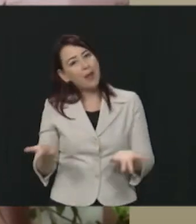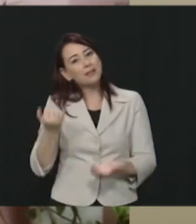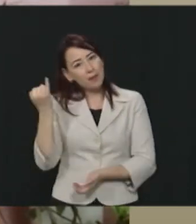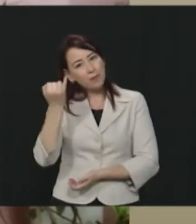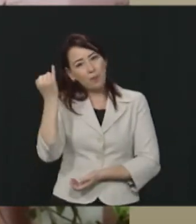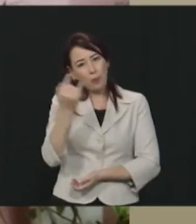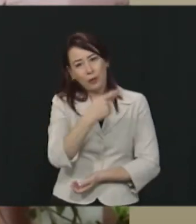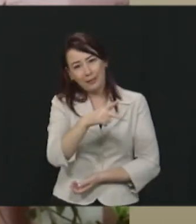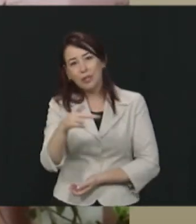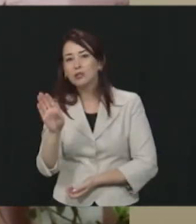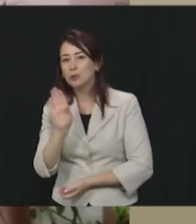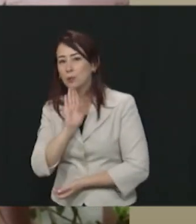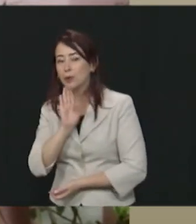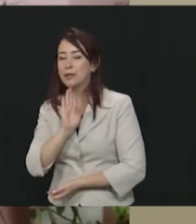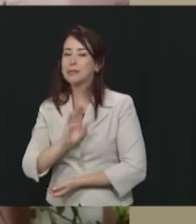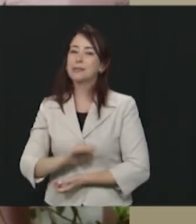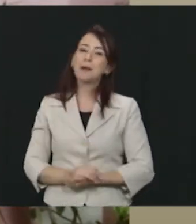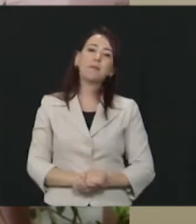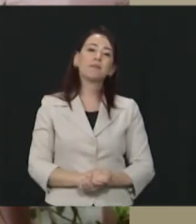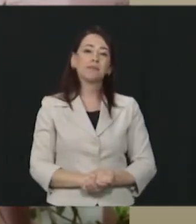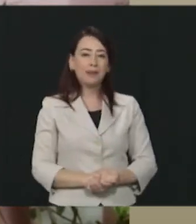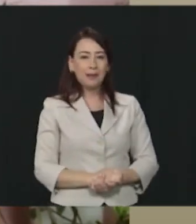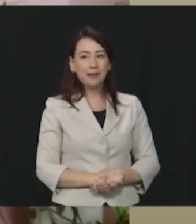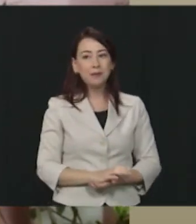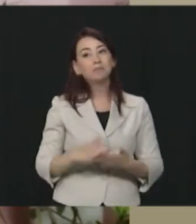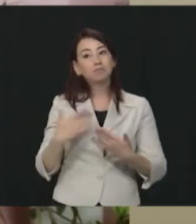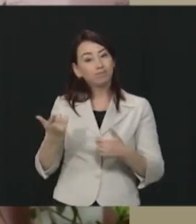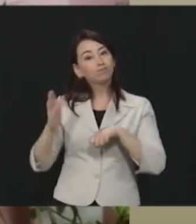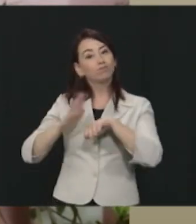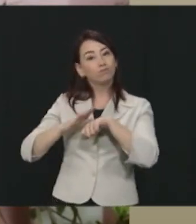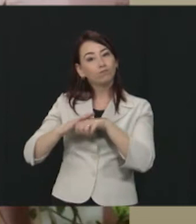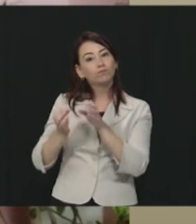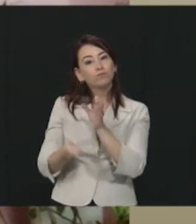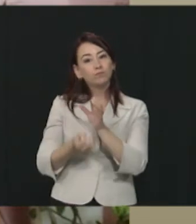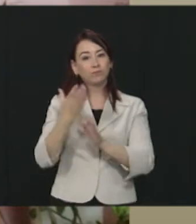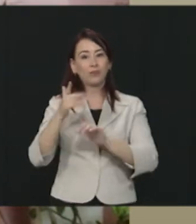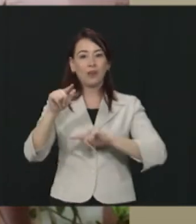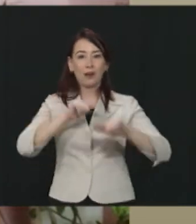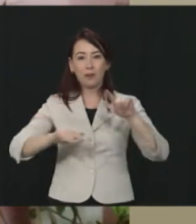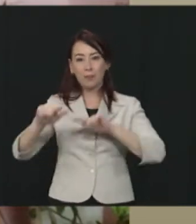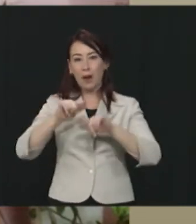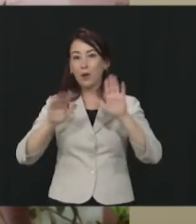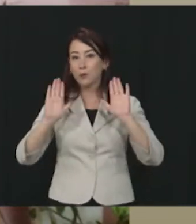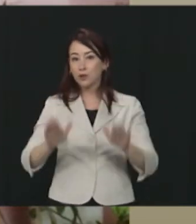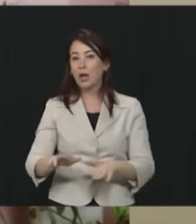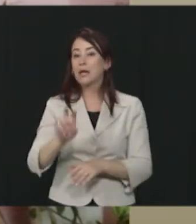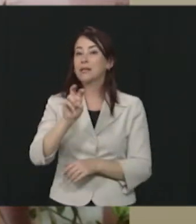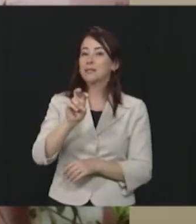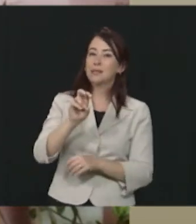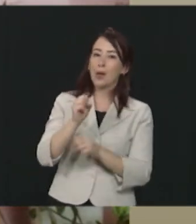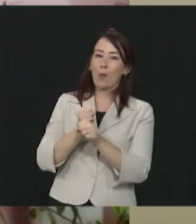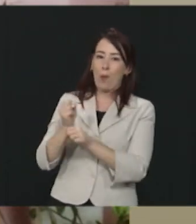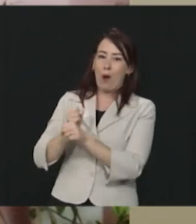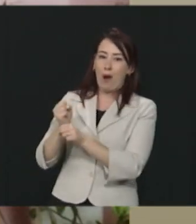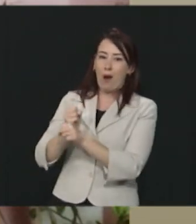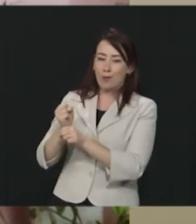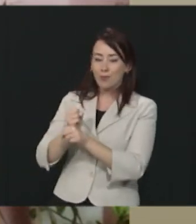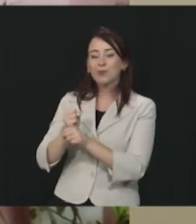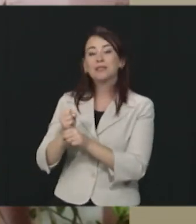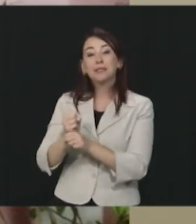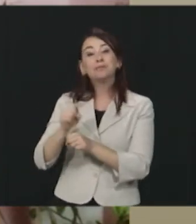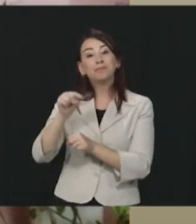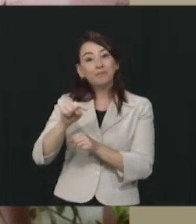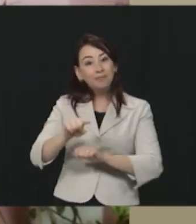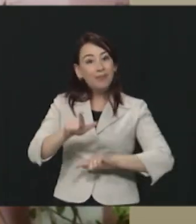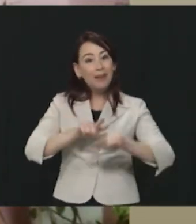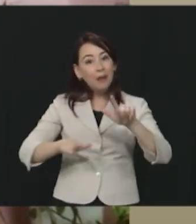né? Desenvolvemos o Librário. O Librário já tem 5 anos de existência e o